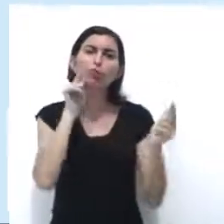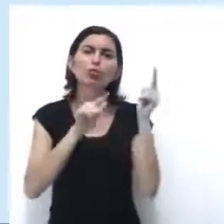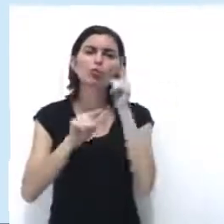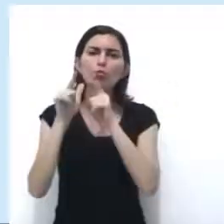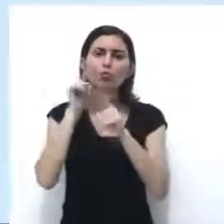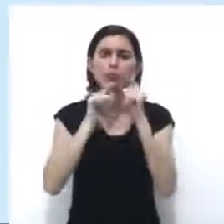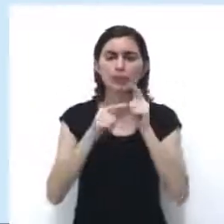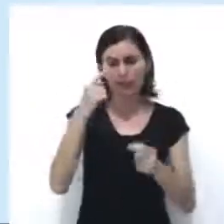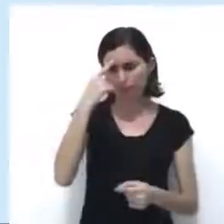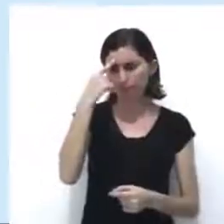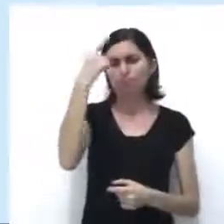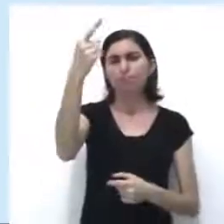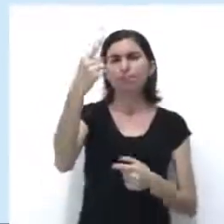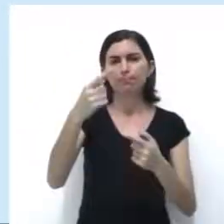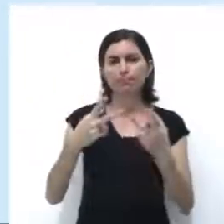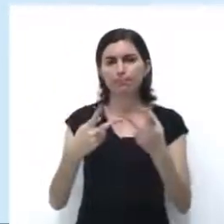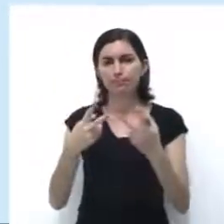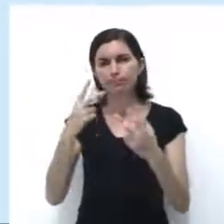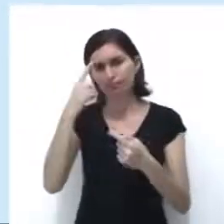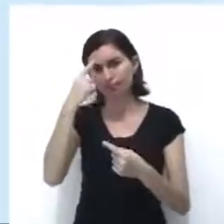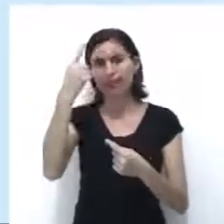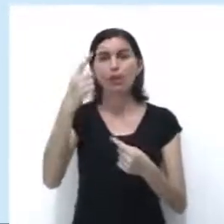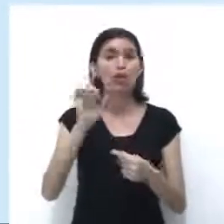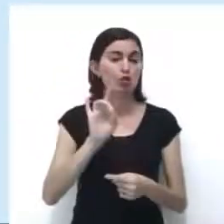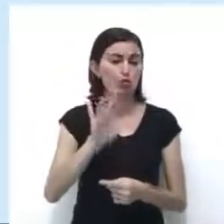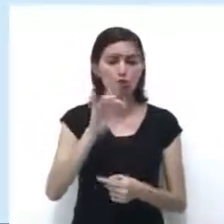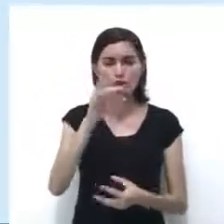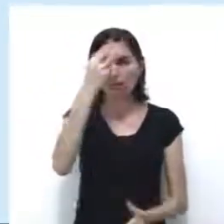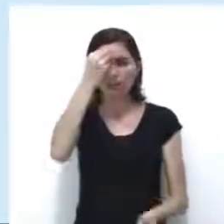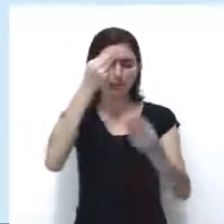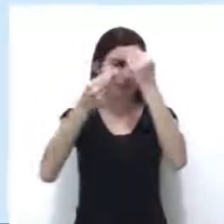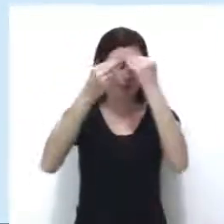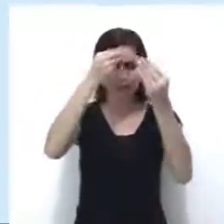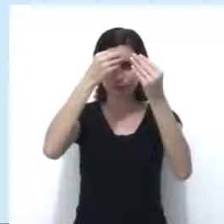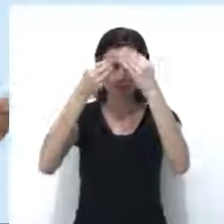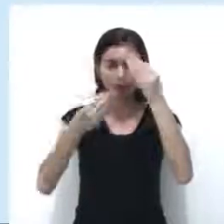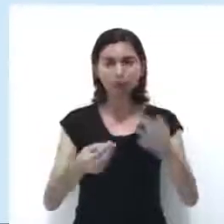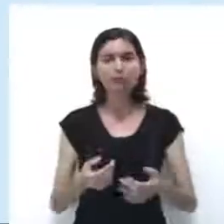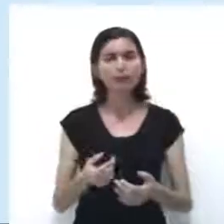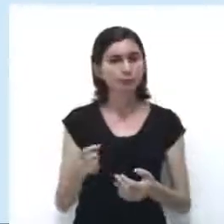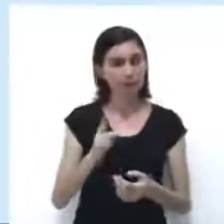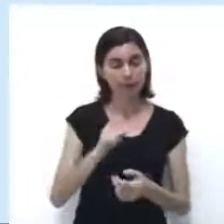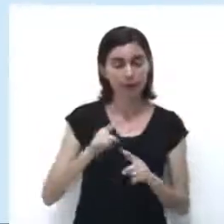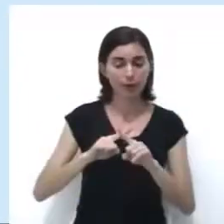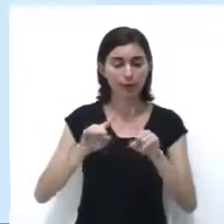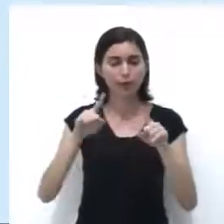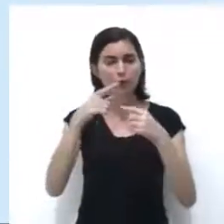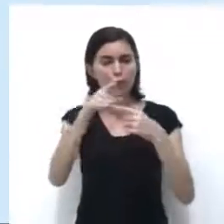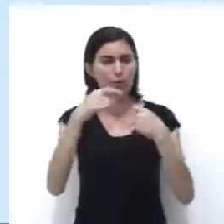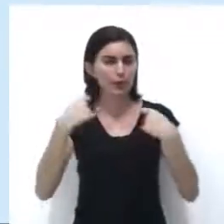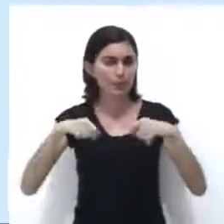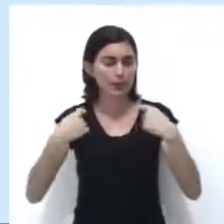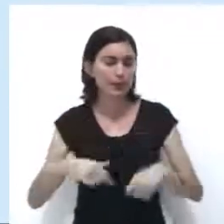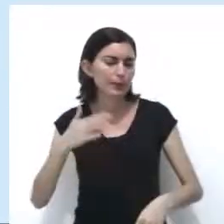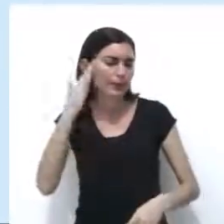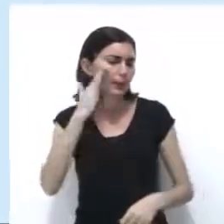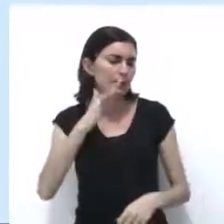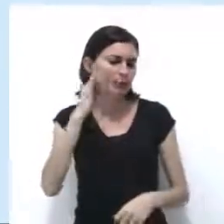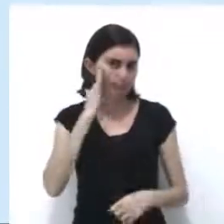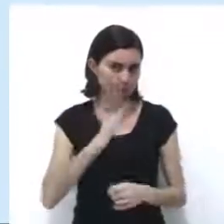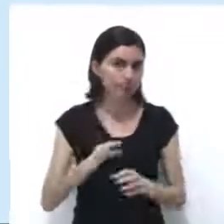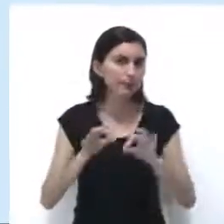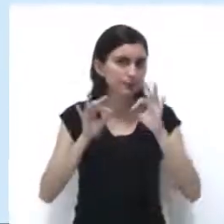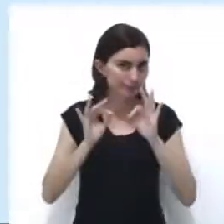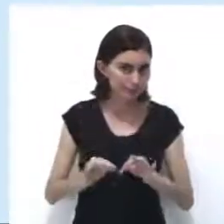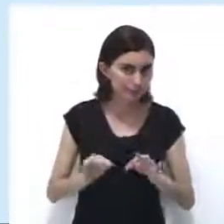consiga captar a ideia, não apenas memorizar ou decorar, mas você precisa